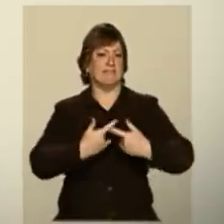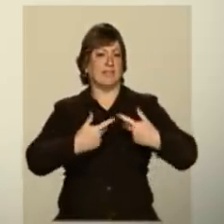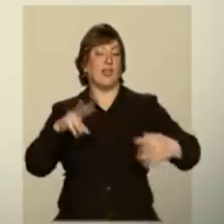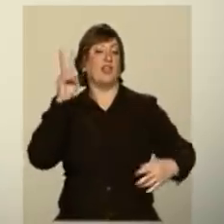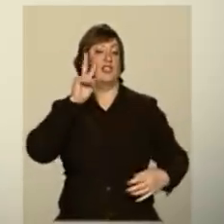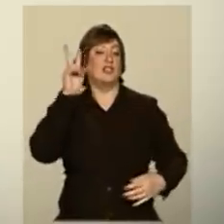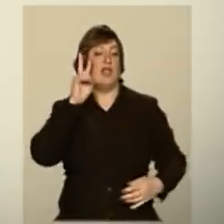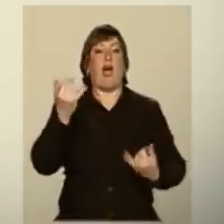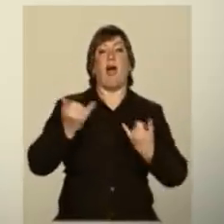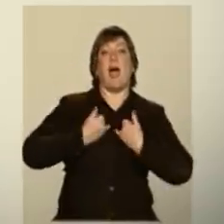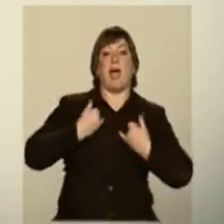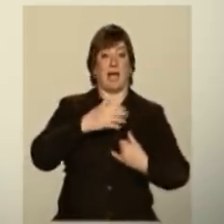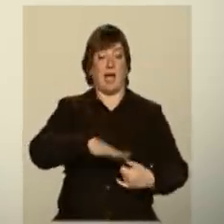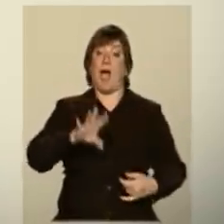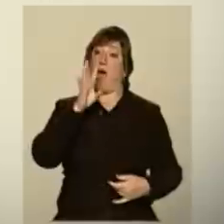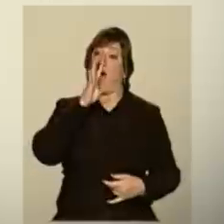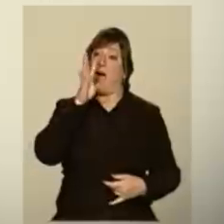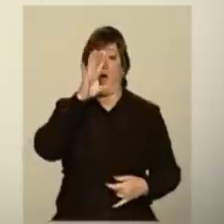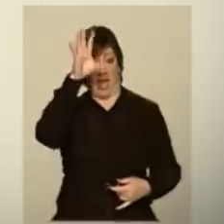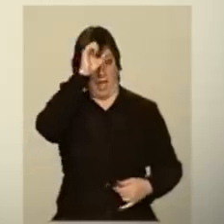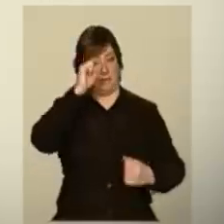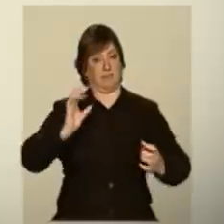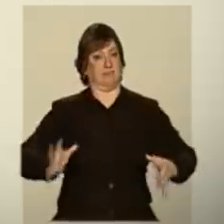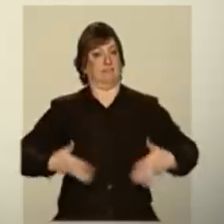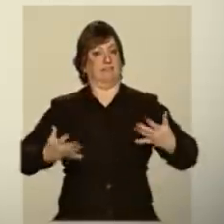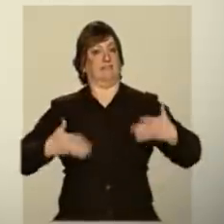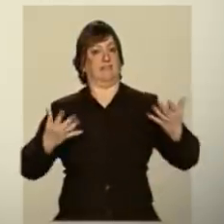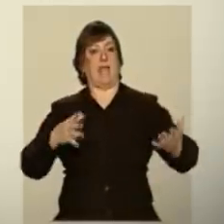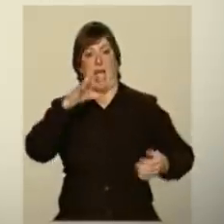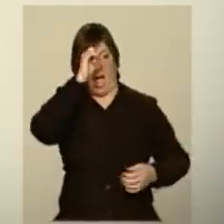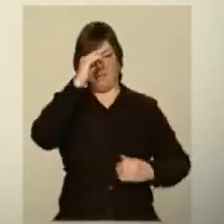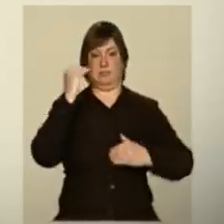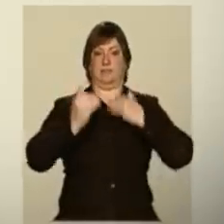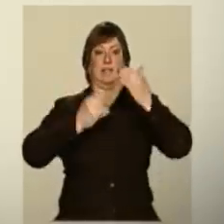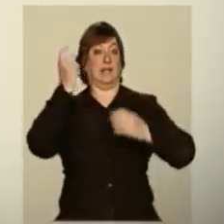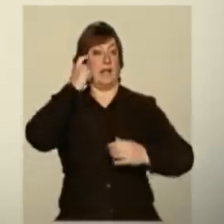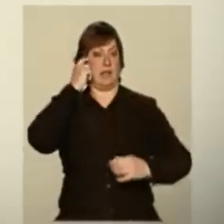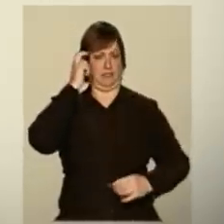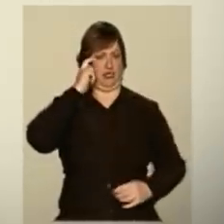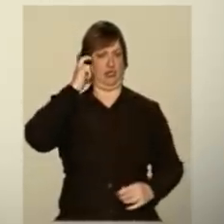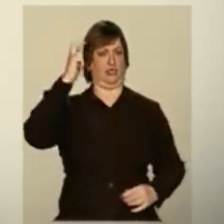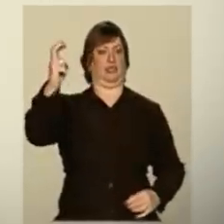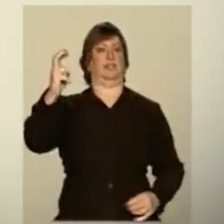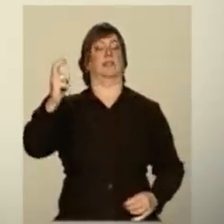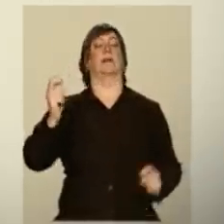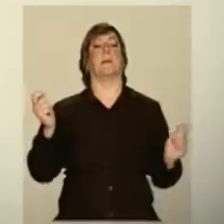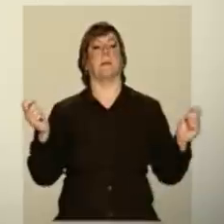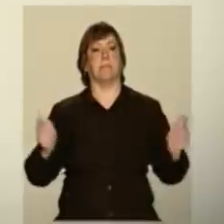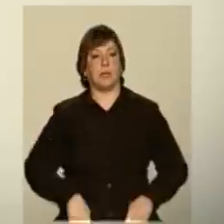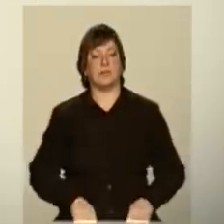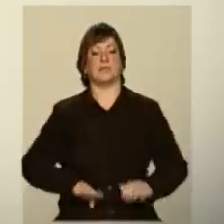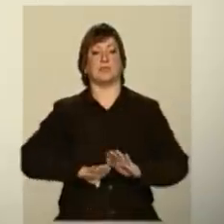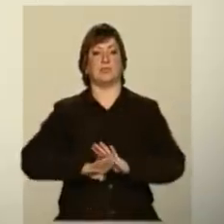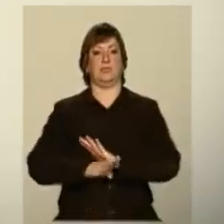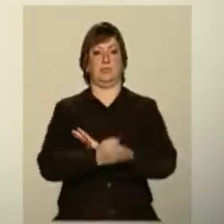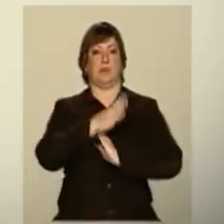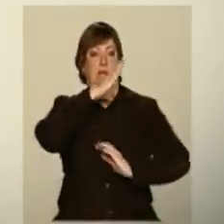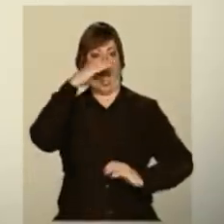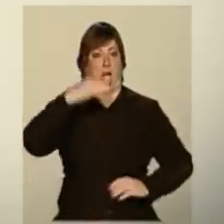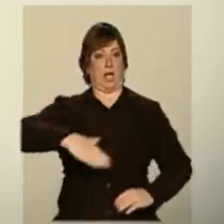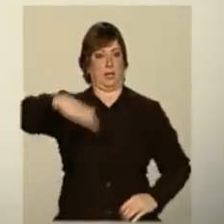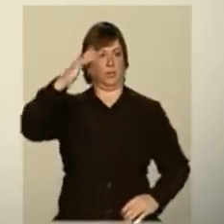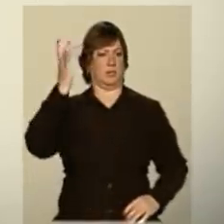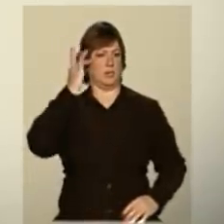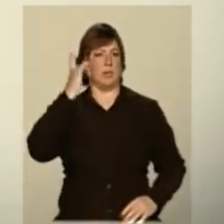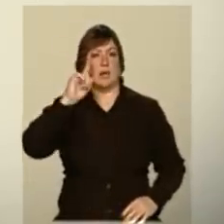histórias elas precisam de estímulos Luciano para se desenvolver e para se transformar em adultos